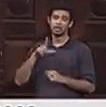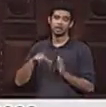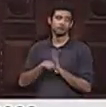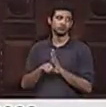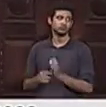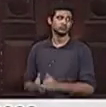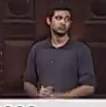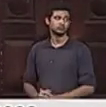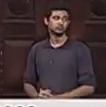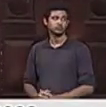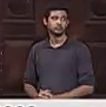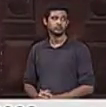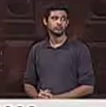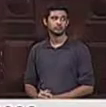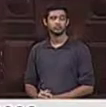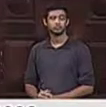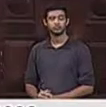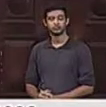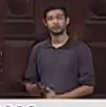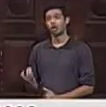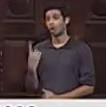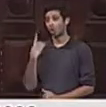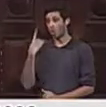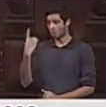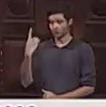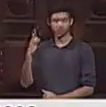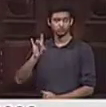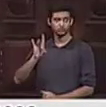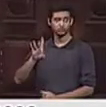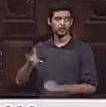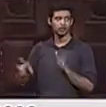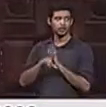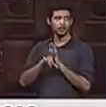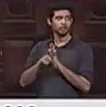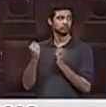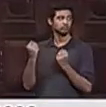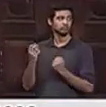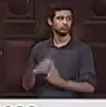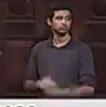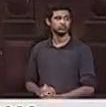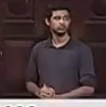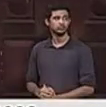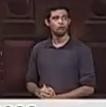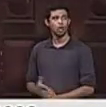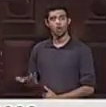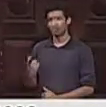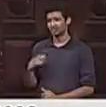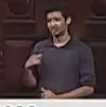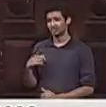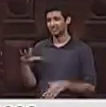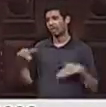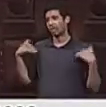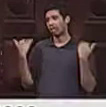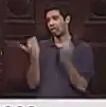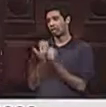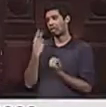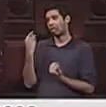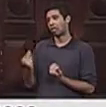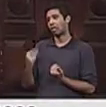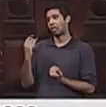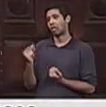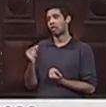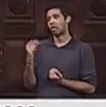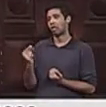Carlos, Depende única e exclusivamente do Poder Legislativo. Hoje nós tivemos uma longa sessão de apreciação de